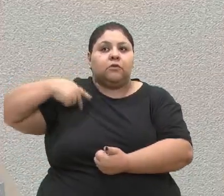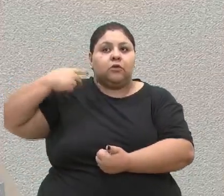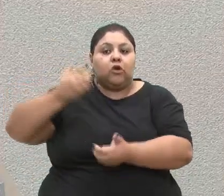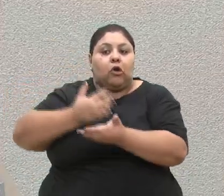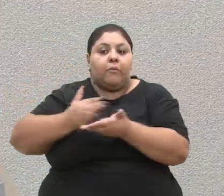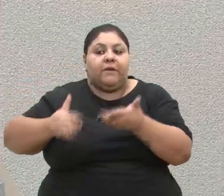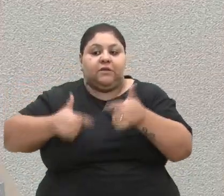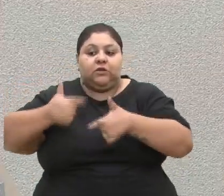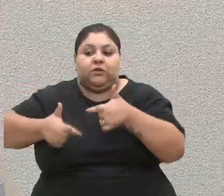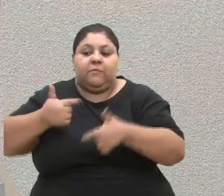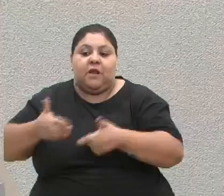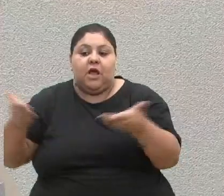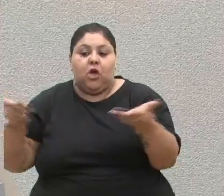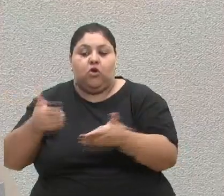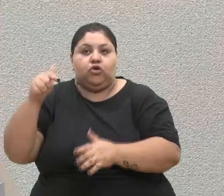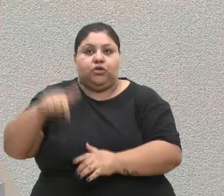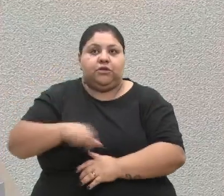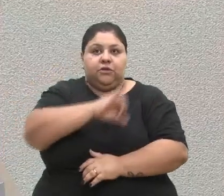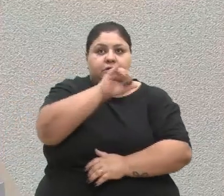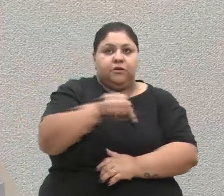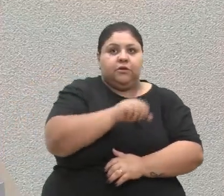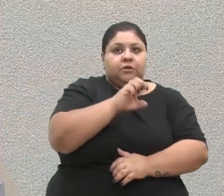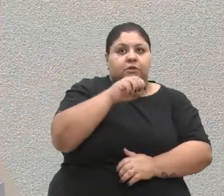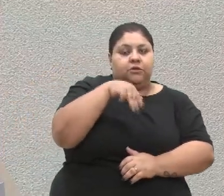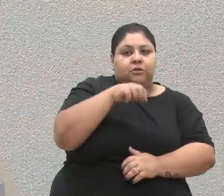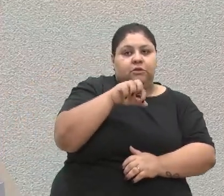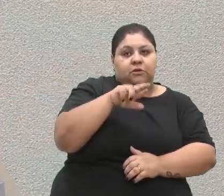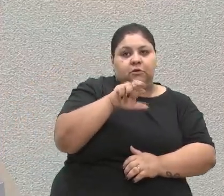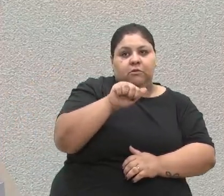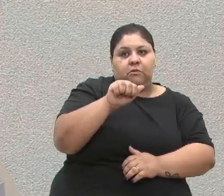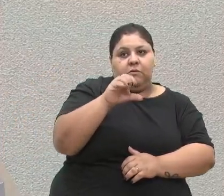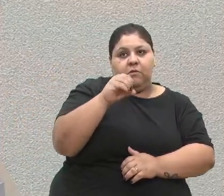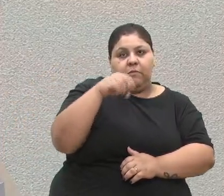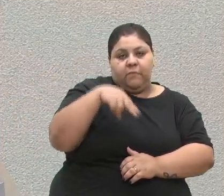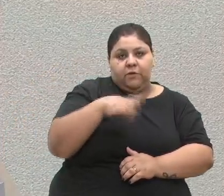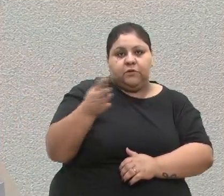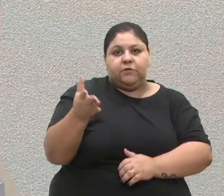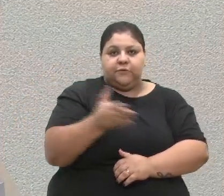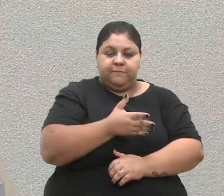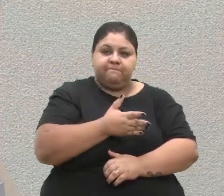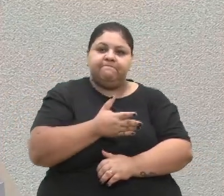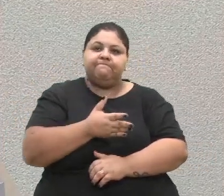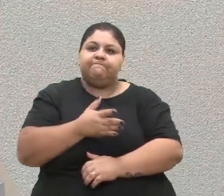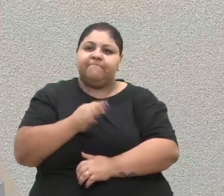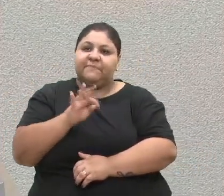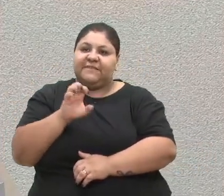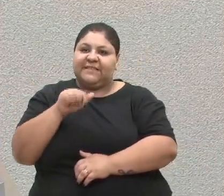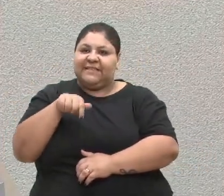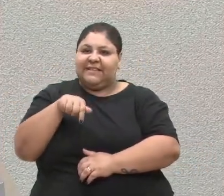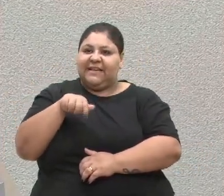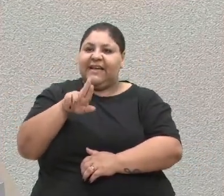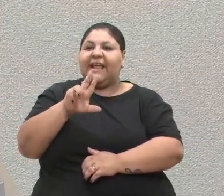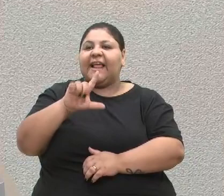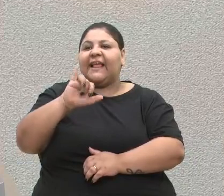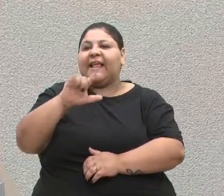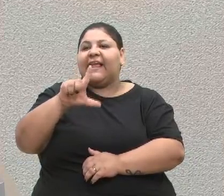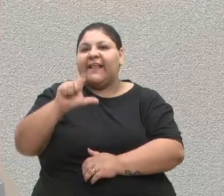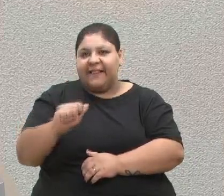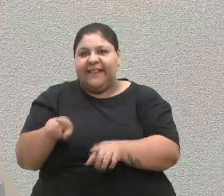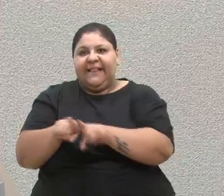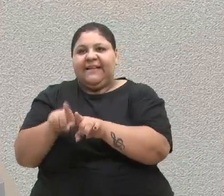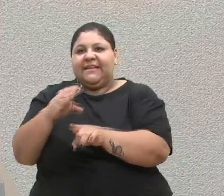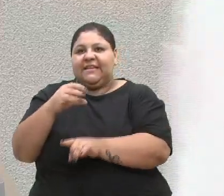posse, o Gemerson Hoffmann, que todos conhecemos pelo Tequila, querido amigo Tequila do PSB, e o